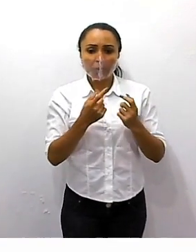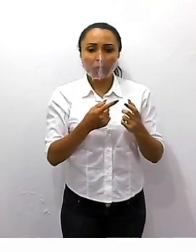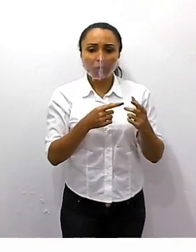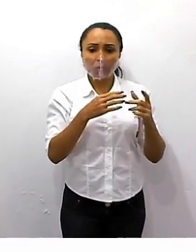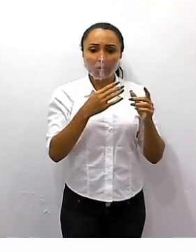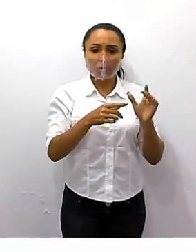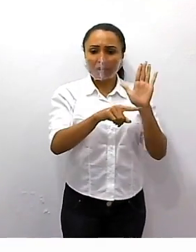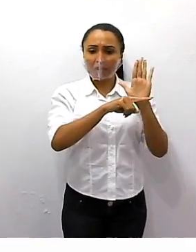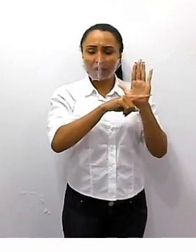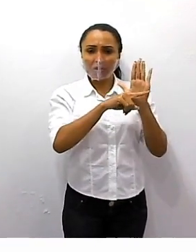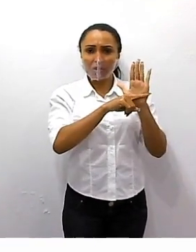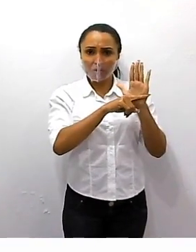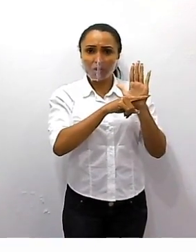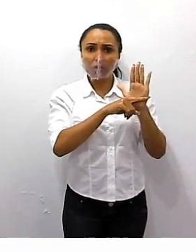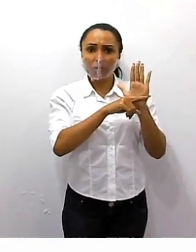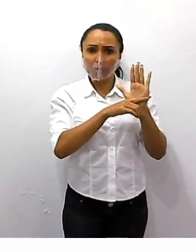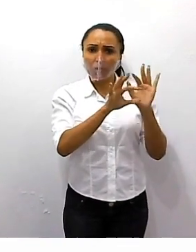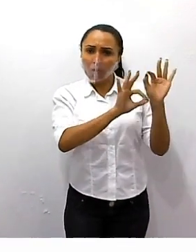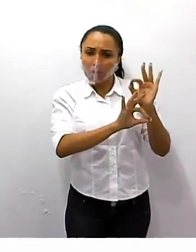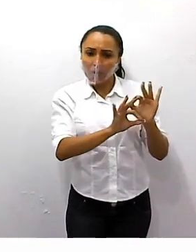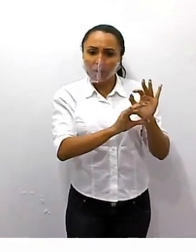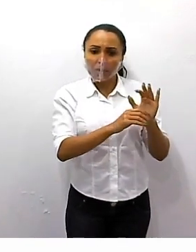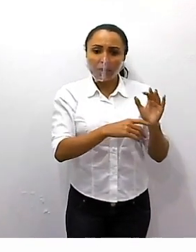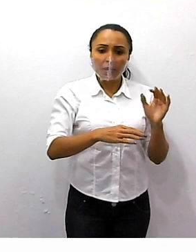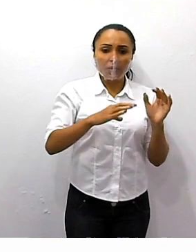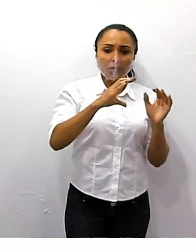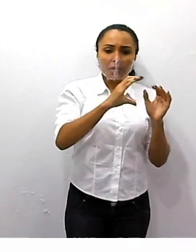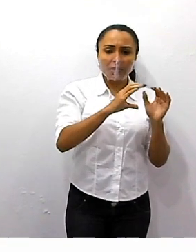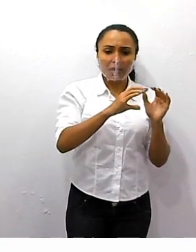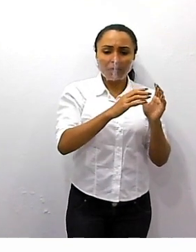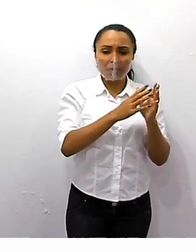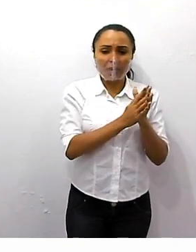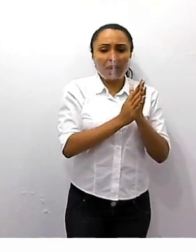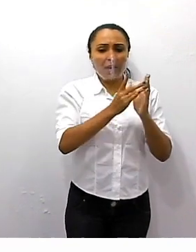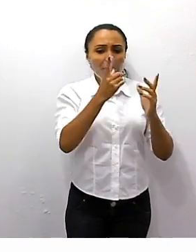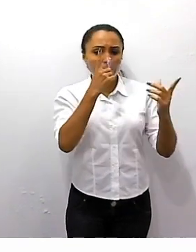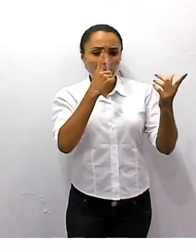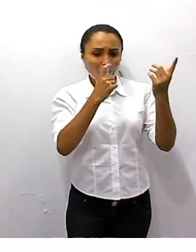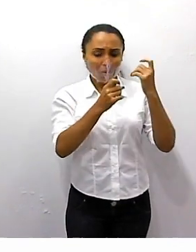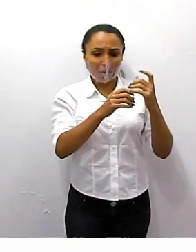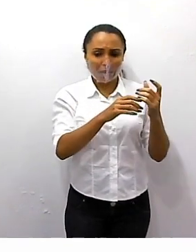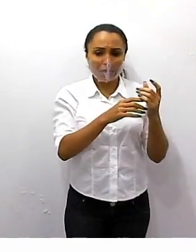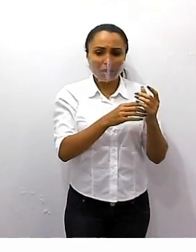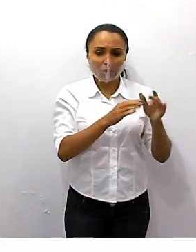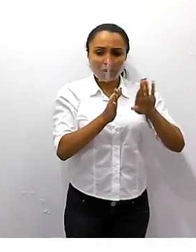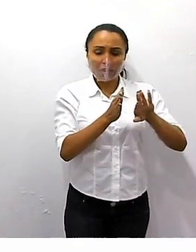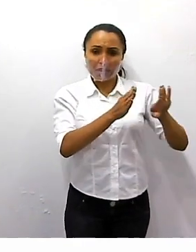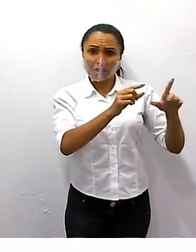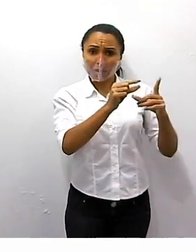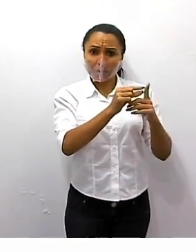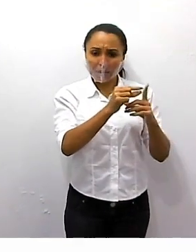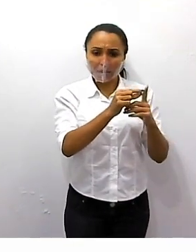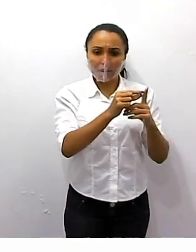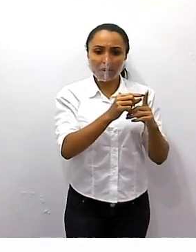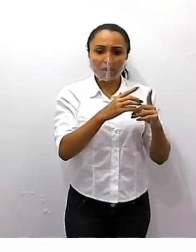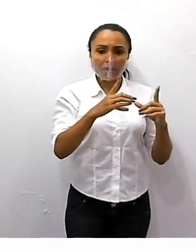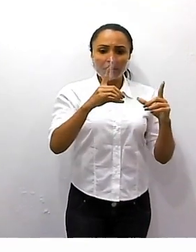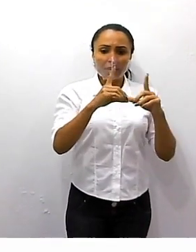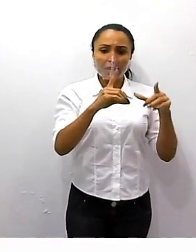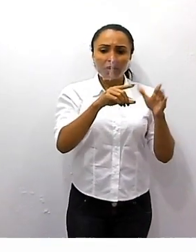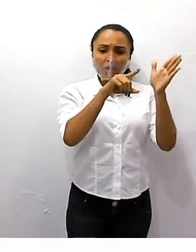negativismo destrutivo. C, a violação e desintegração da palavra. Letra D,